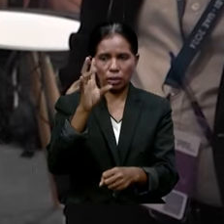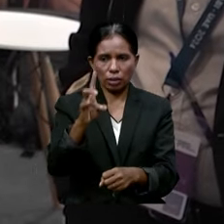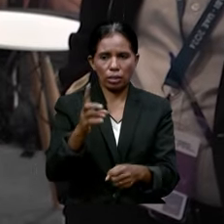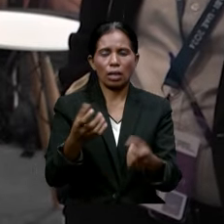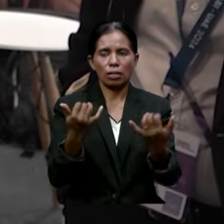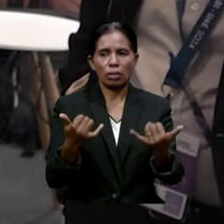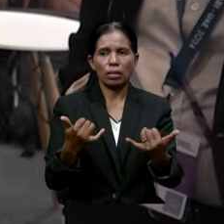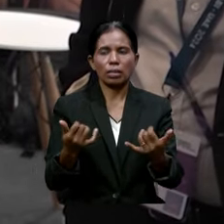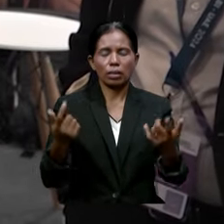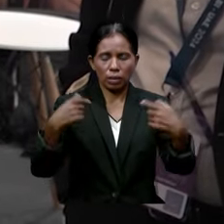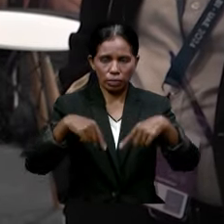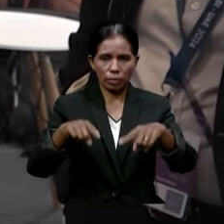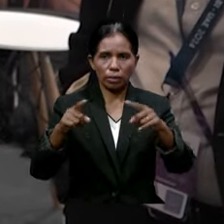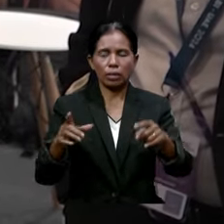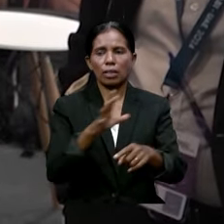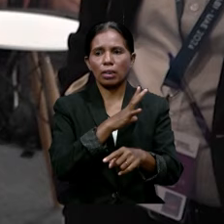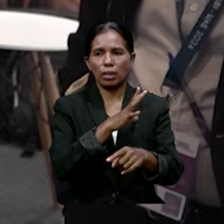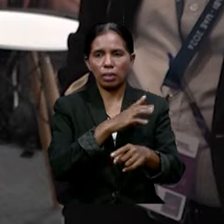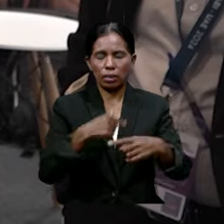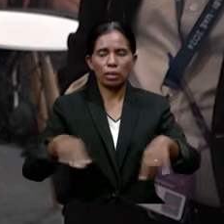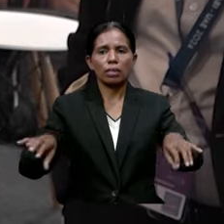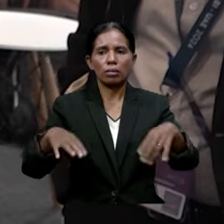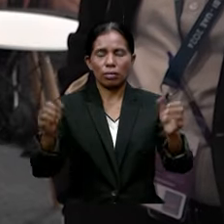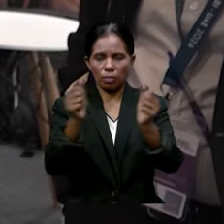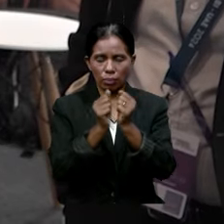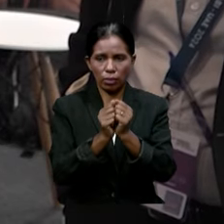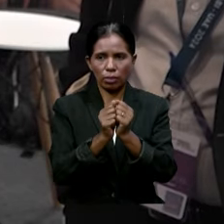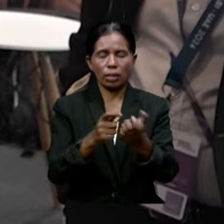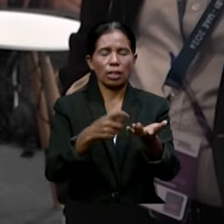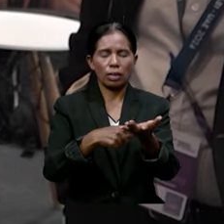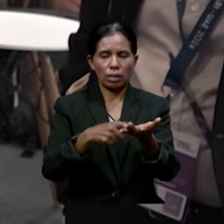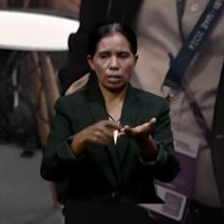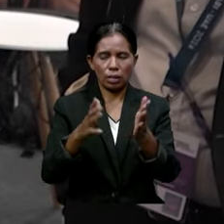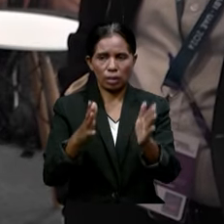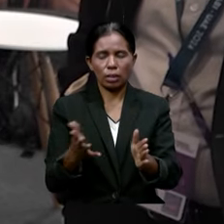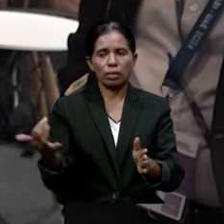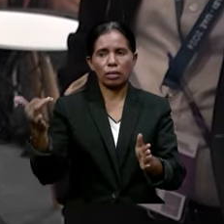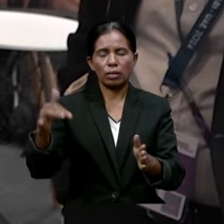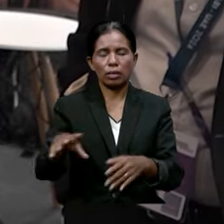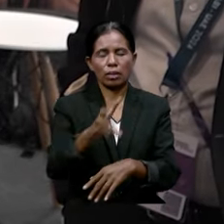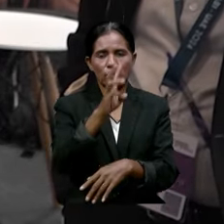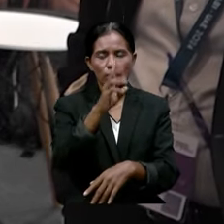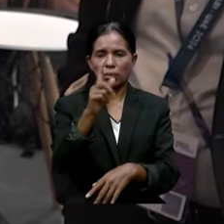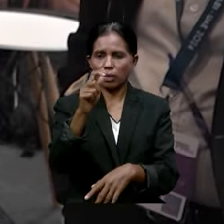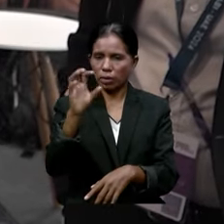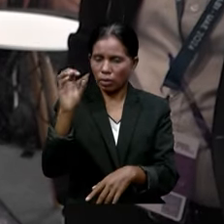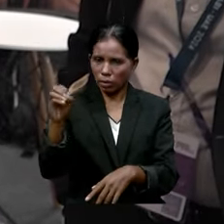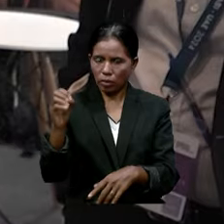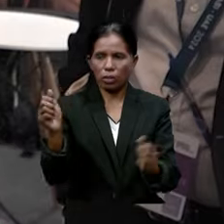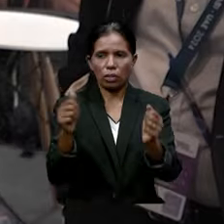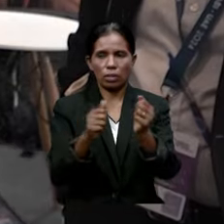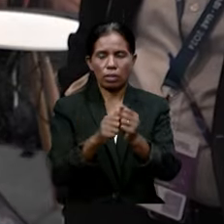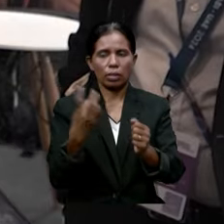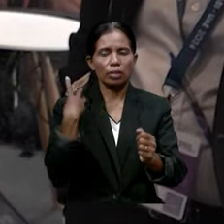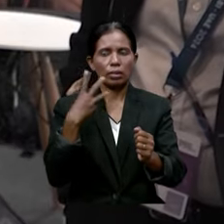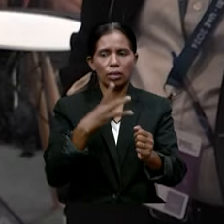mo se rau fila. Se se rela, ba serviço a moto ho. Técnico neve, ma que iha WTO, no nemo so